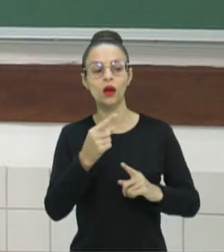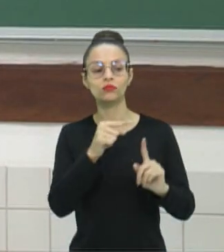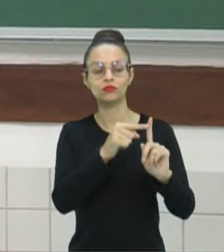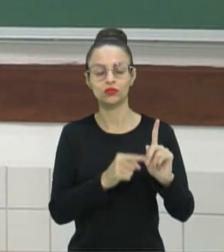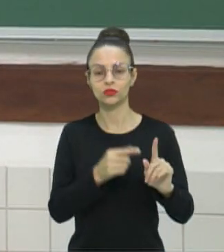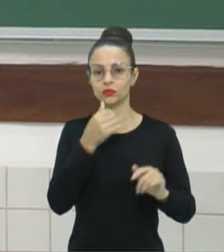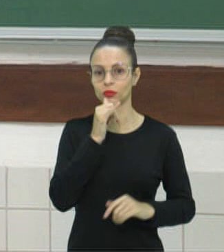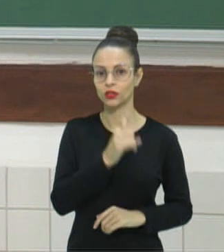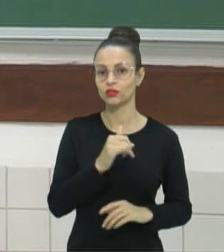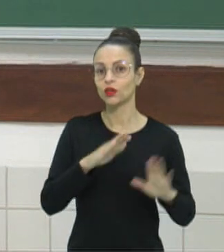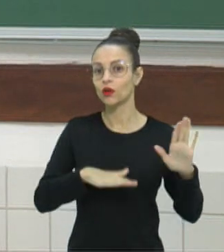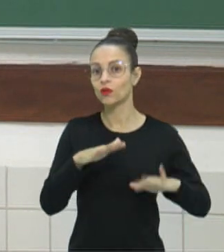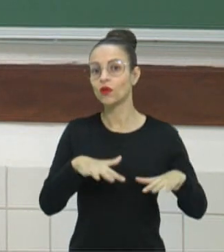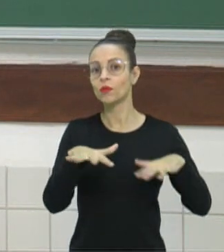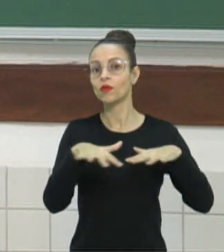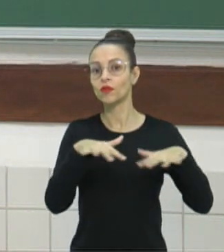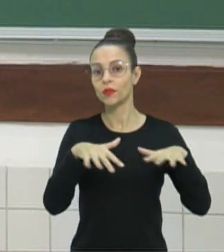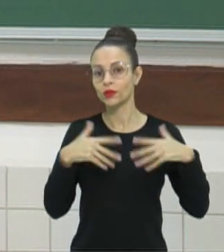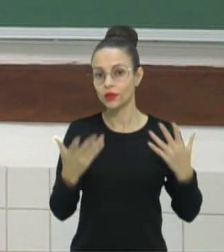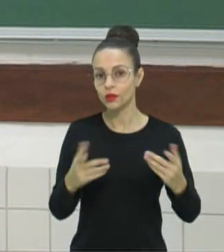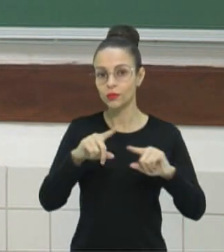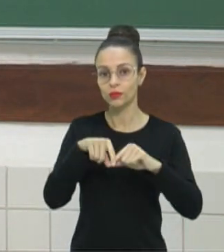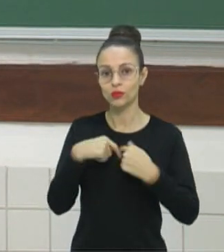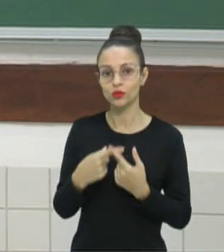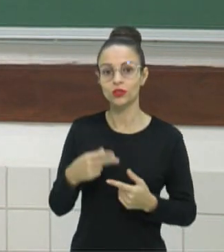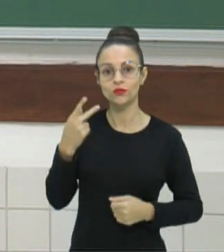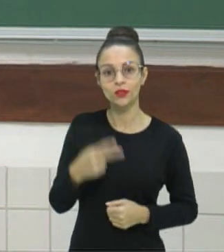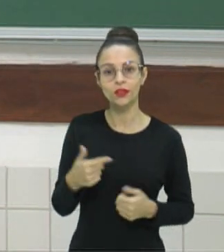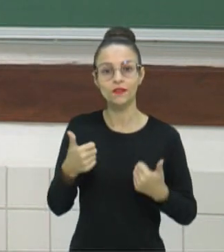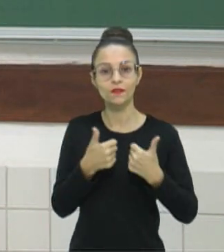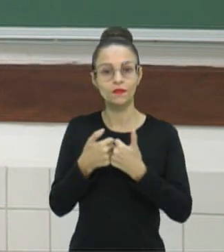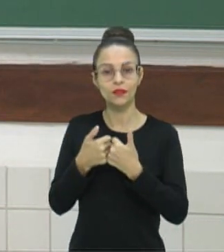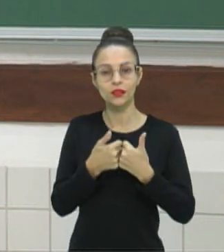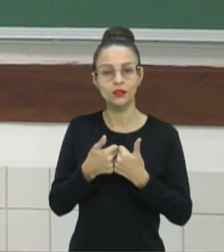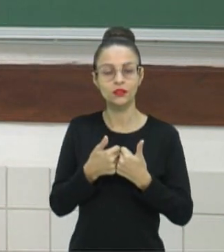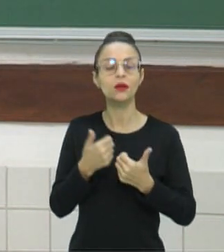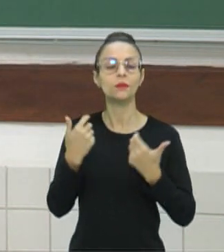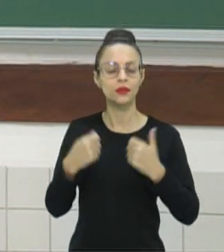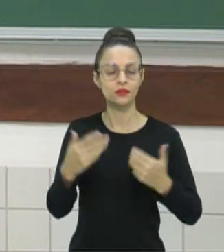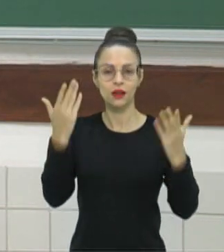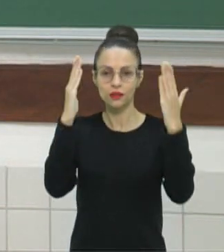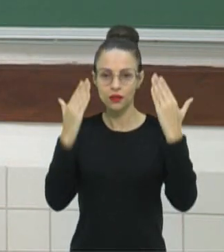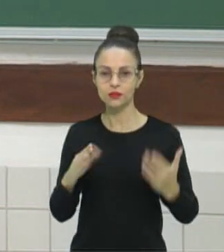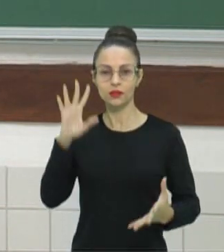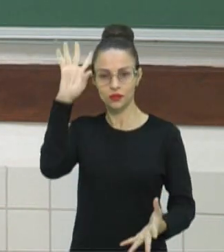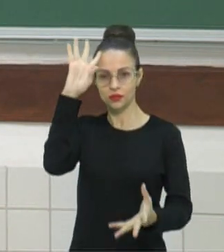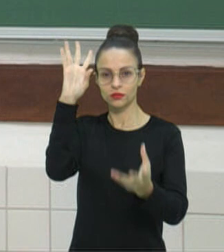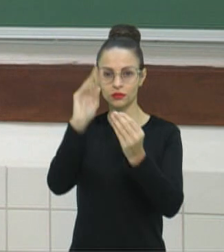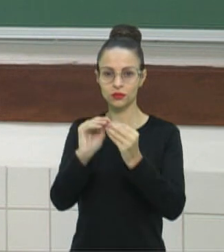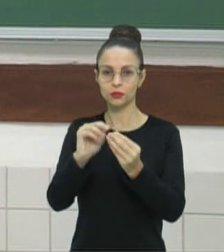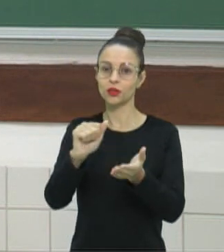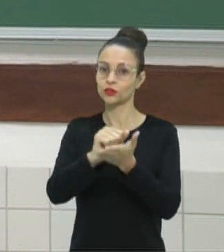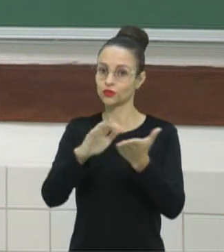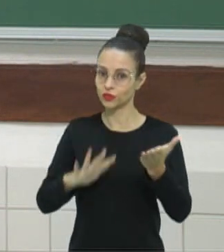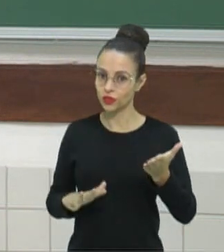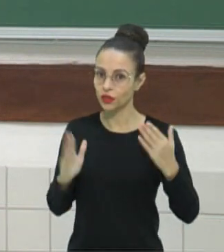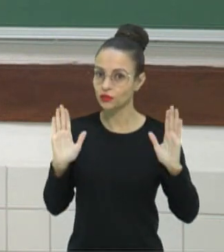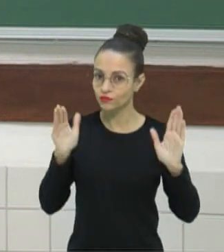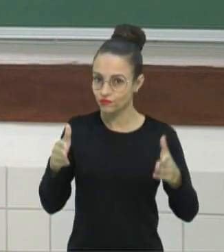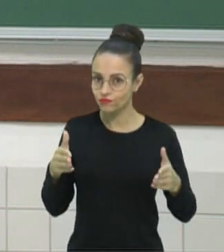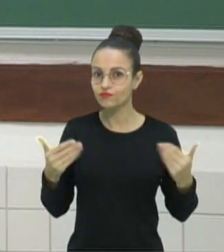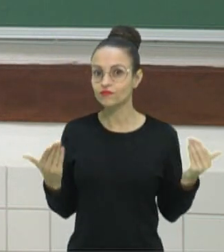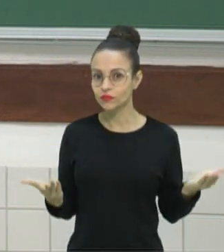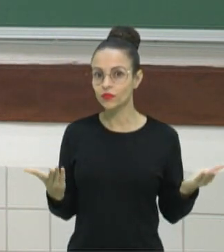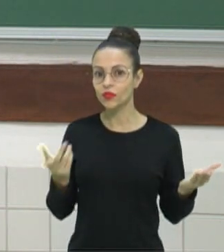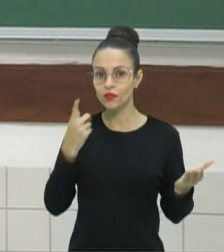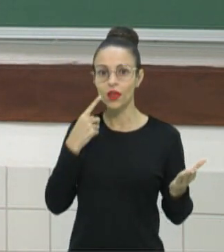energia conforme o movimento. Por isso que aqui em física nós temos que analisar, você tem que interpretar o exercício em questão. Né?